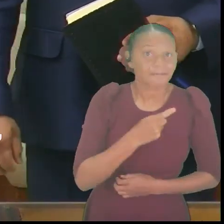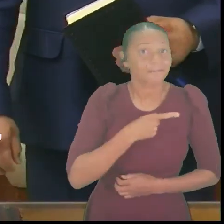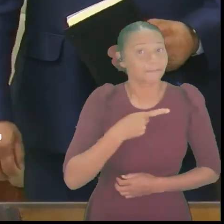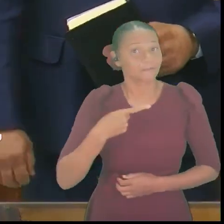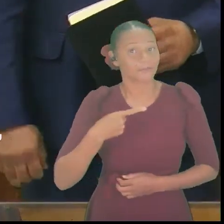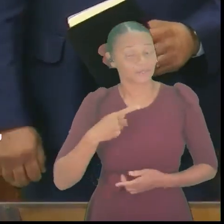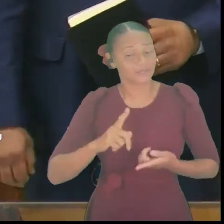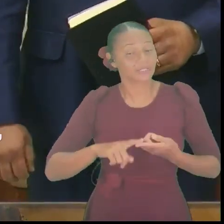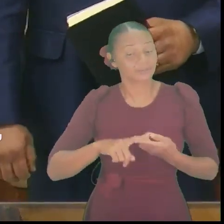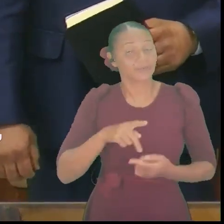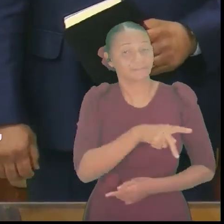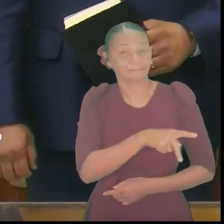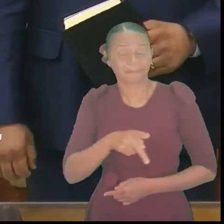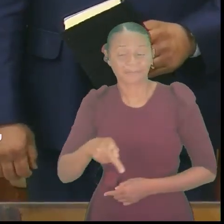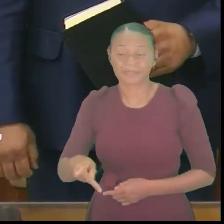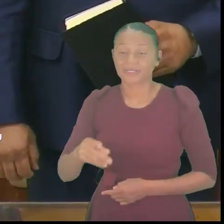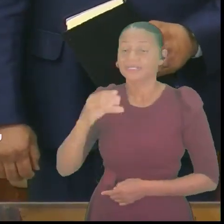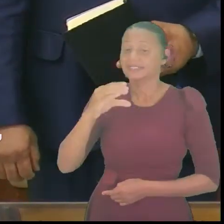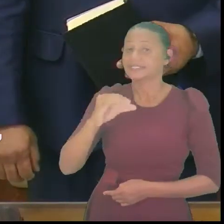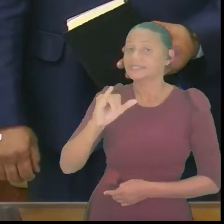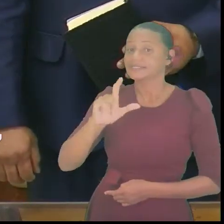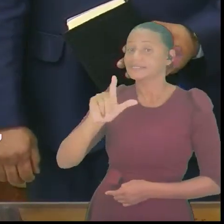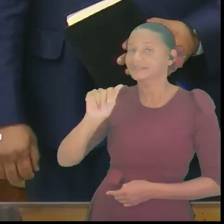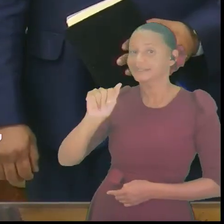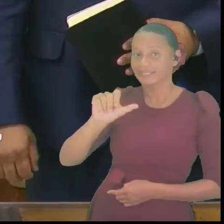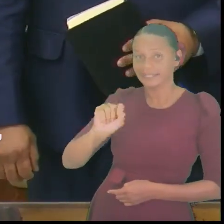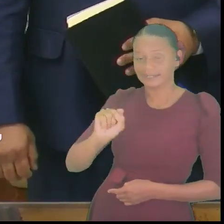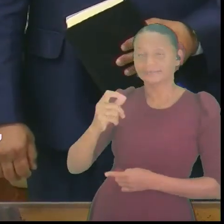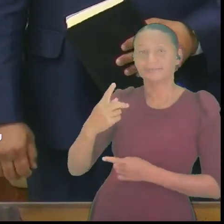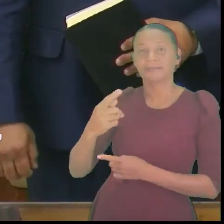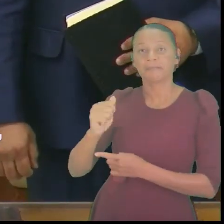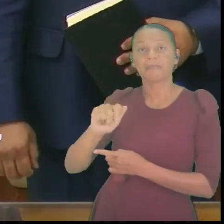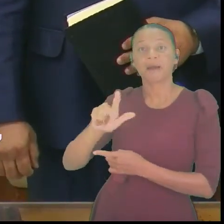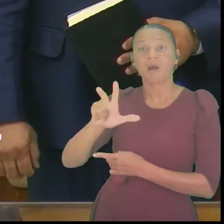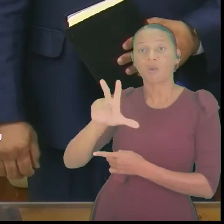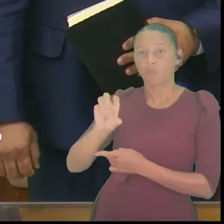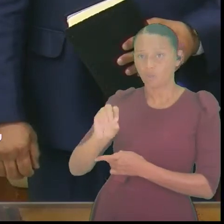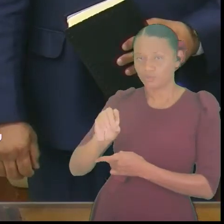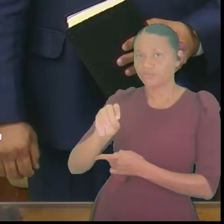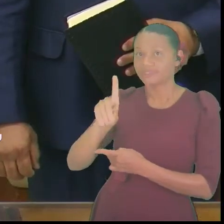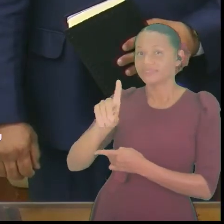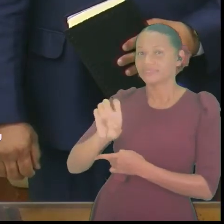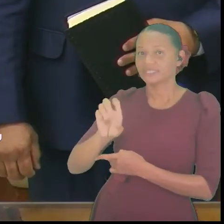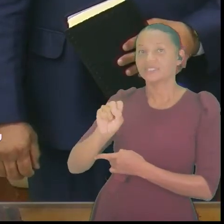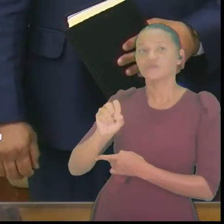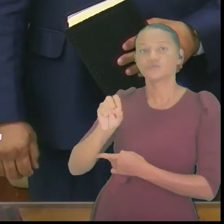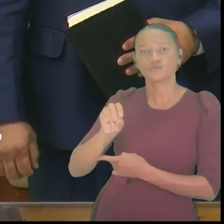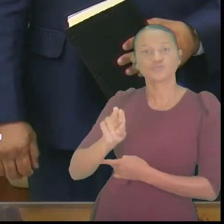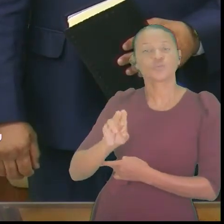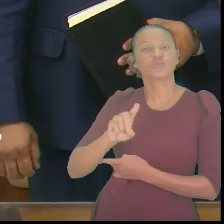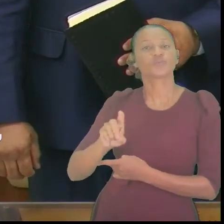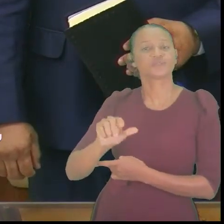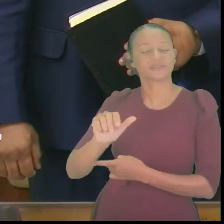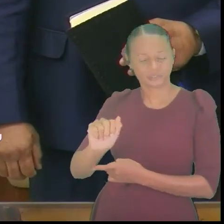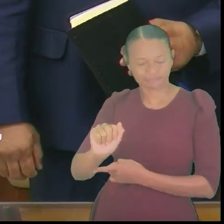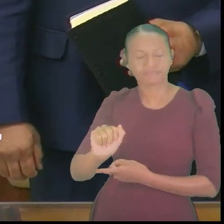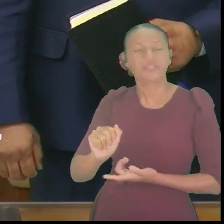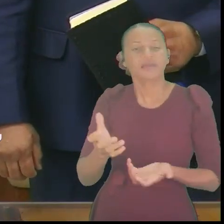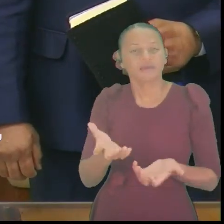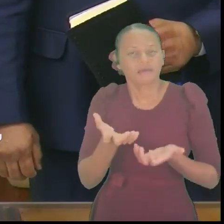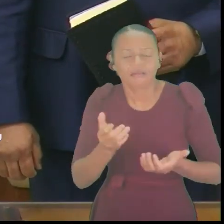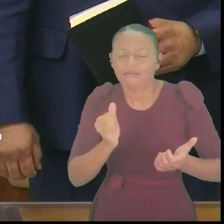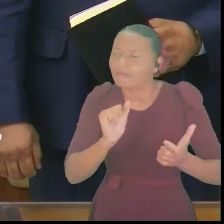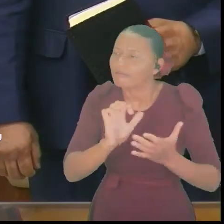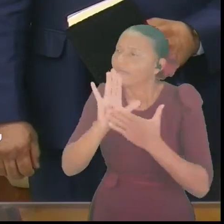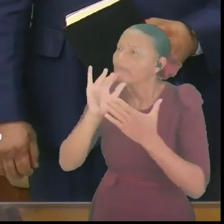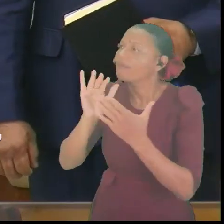presidente, pastor Silas Paulo de Souza. Glória a Deus. Quero louvar a Deus também pela oportunidade de rever aqui